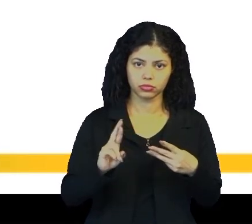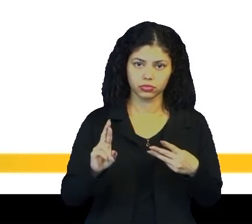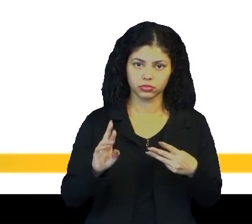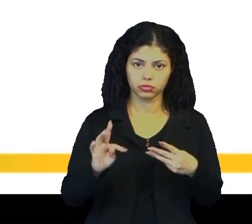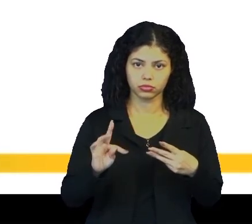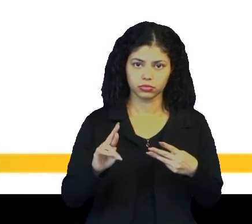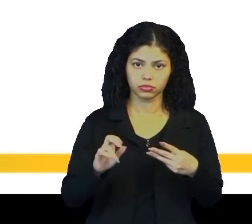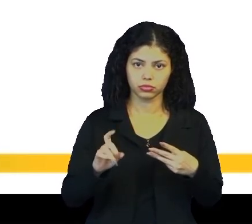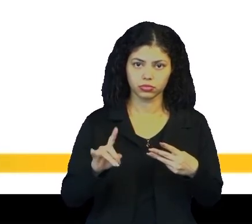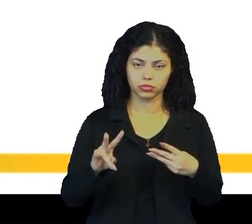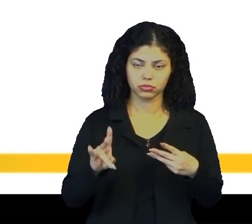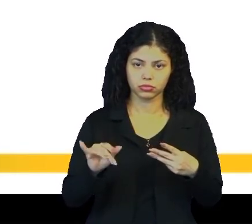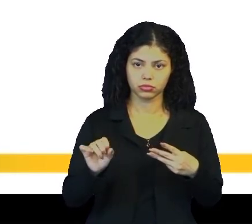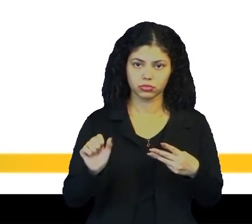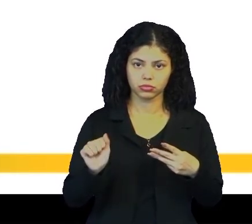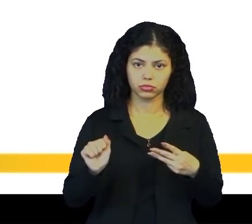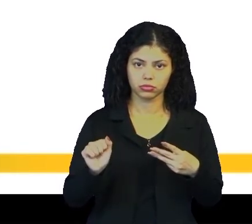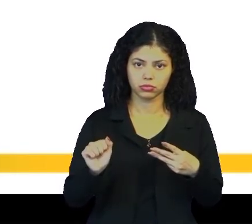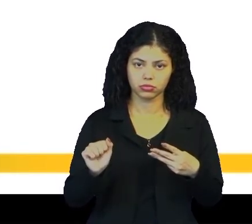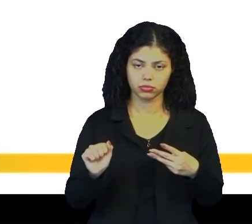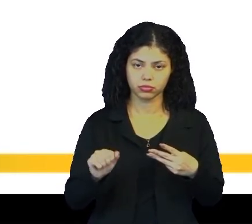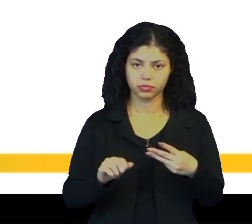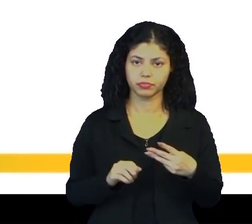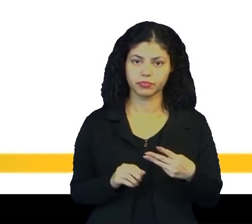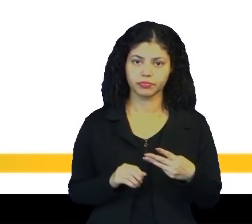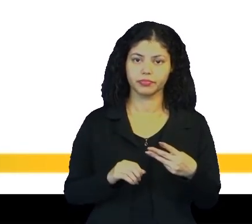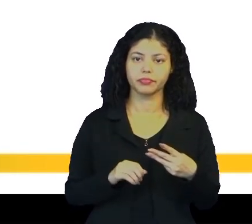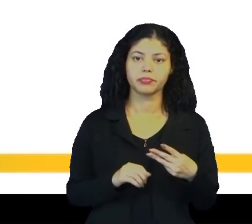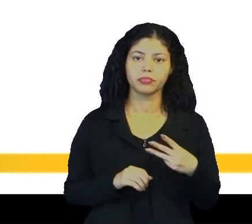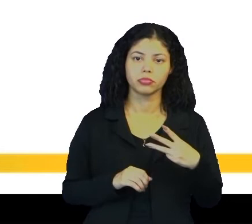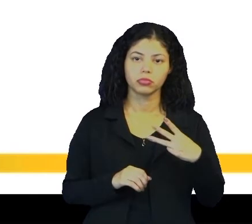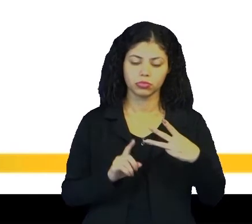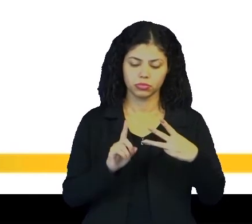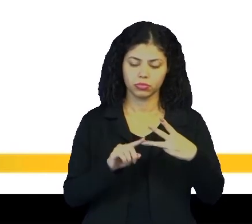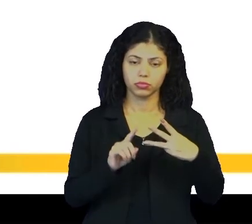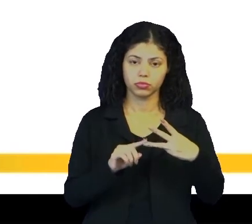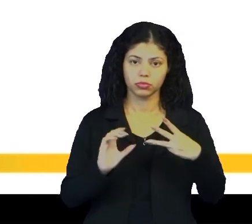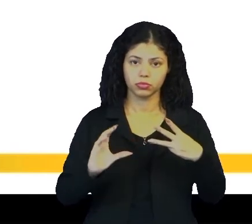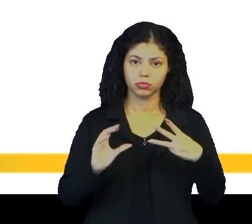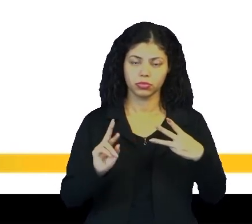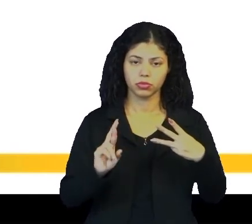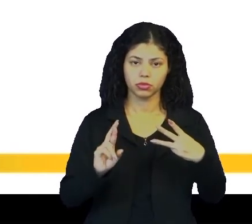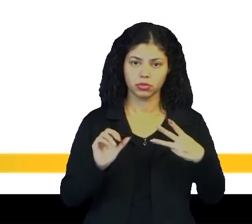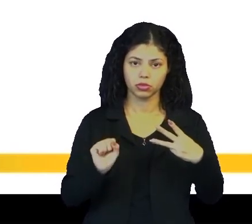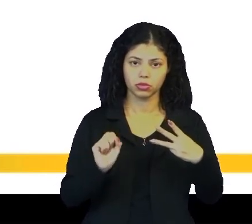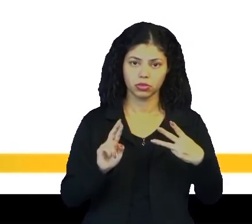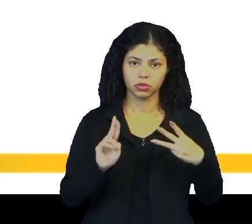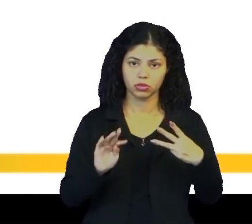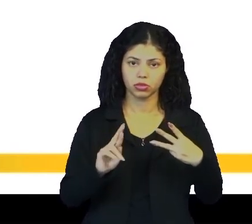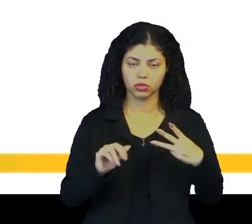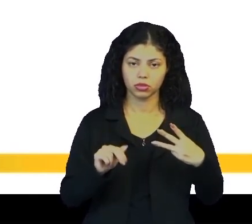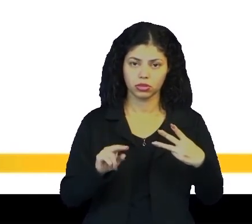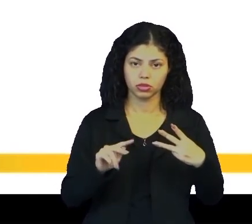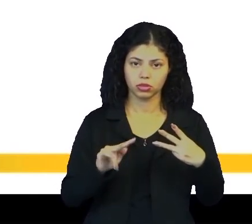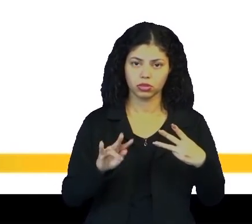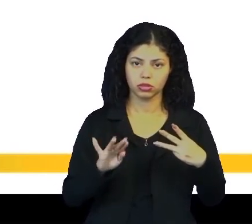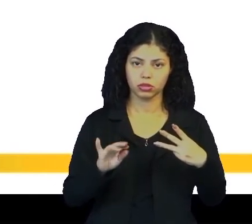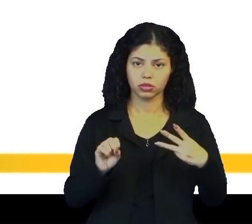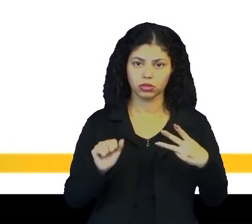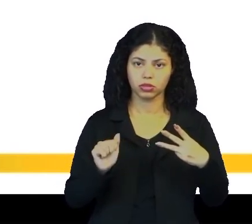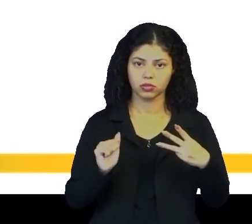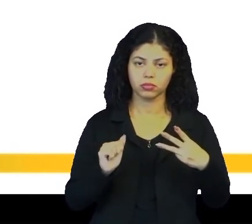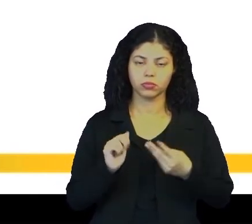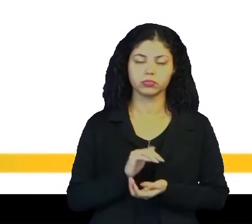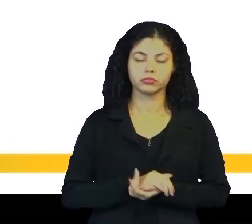as conjunções correlativas e as conjunções subordinativas. Em inglês,